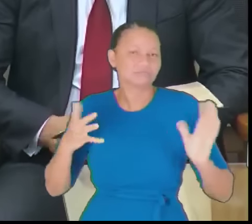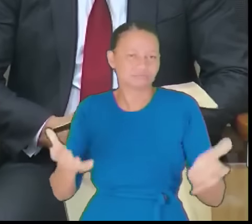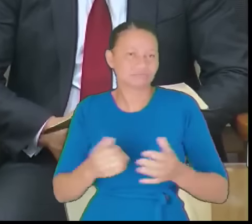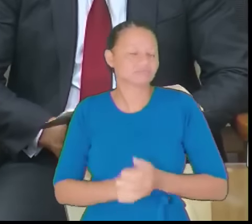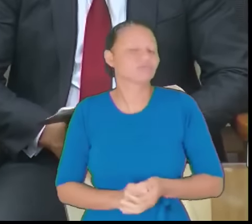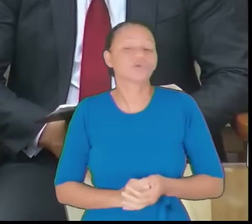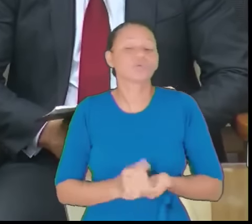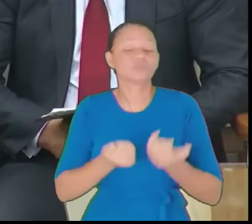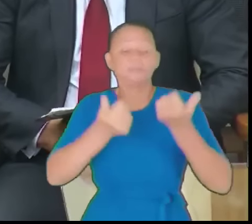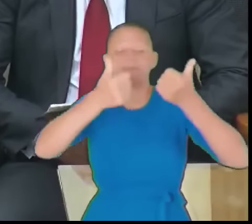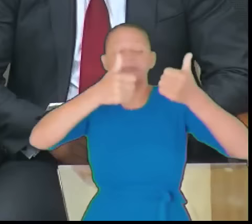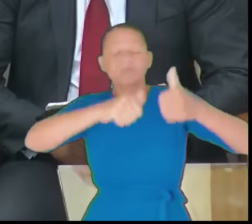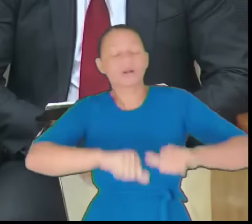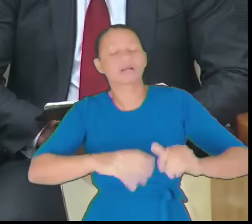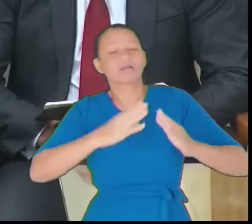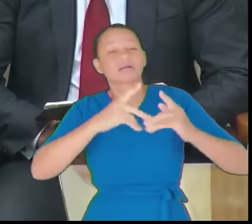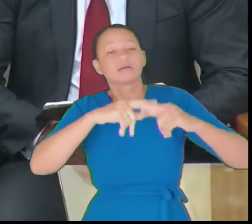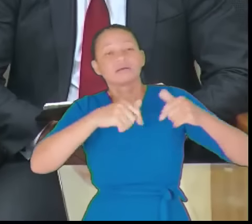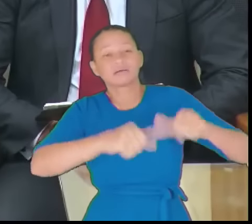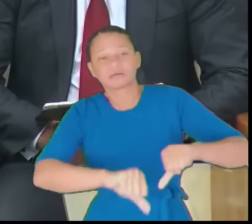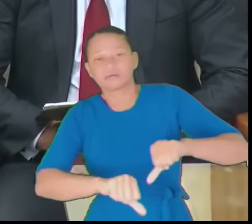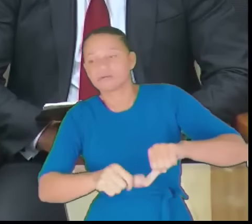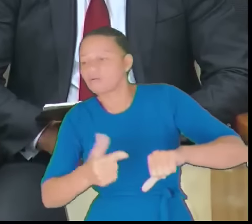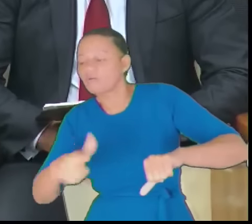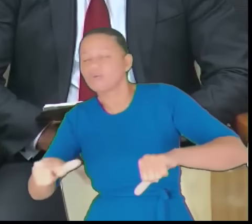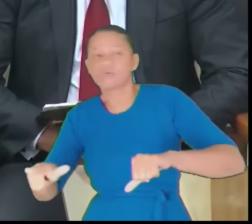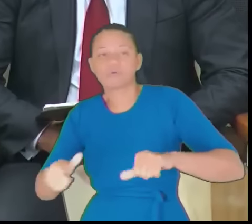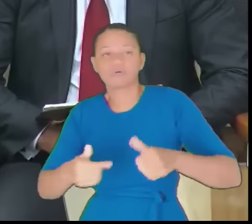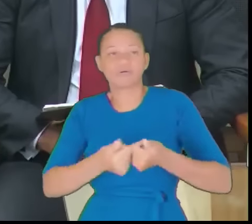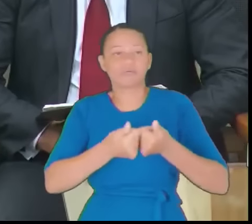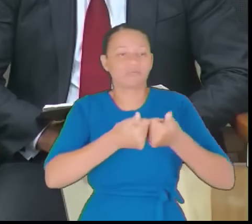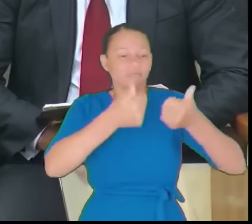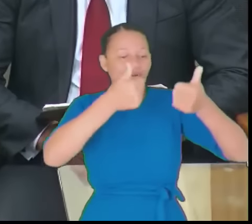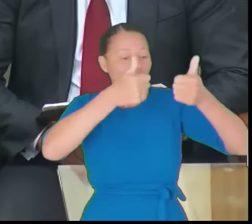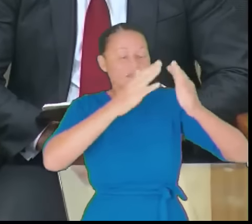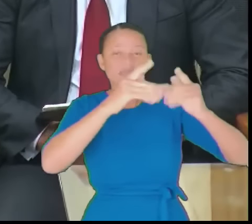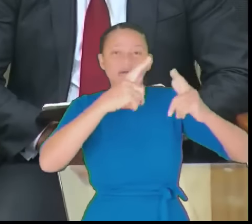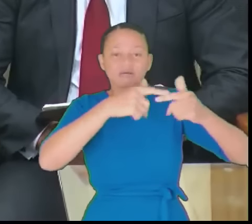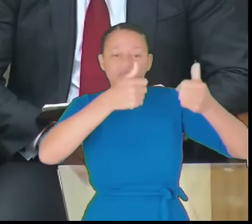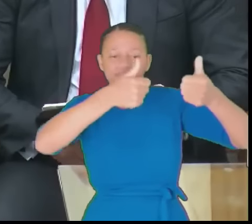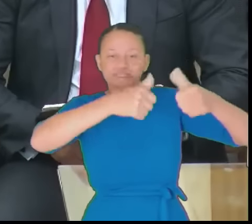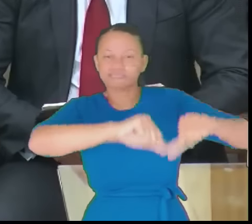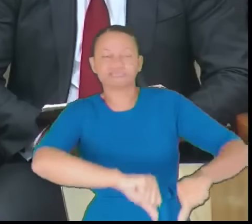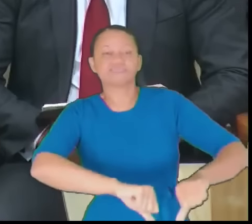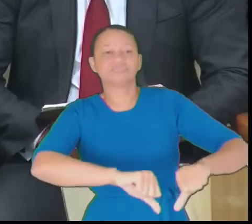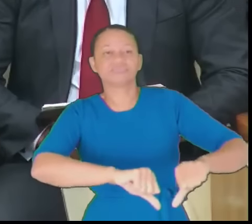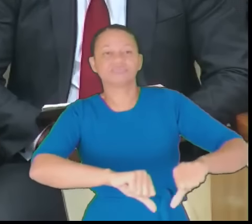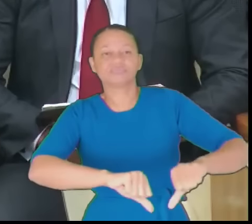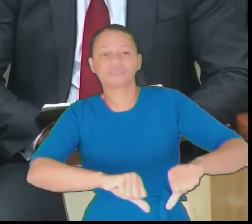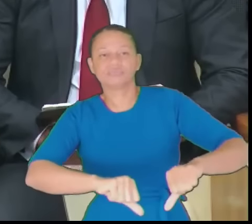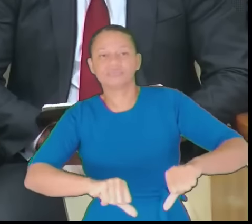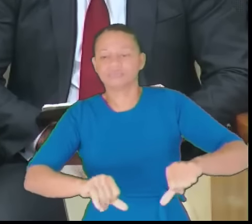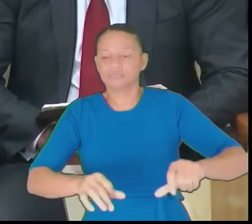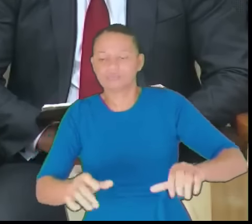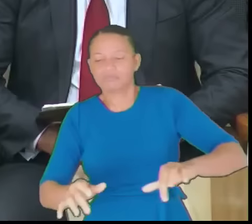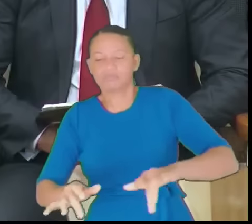fracassa, o que é que acontece? Outra surge. Hein? Quando uma denominação fracassa, quando uma... Aí daí a pouco o Senhor